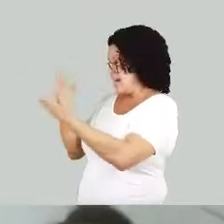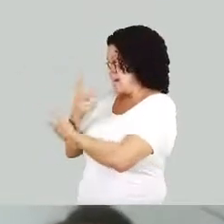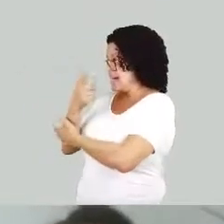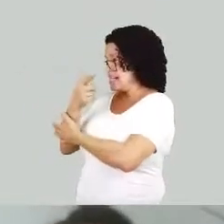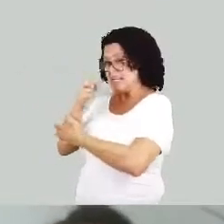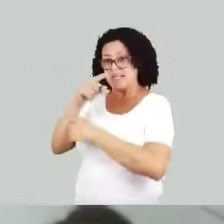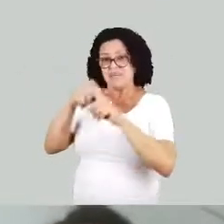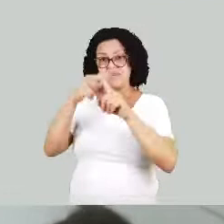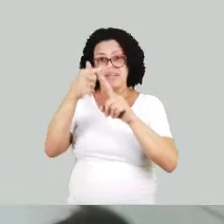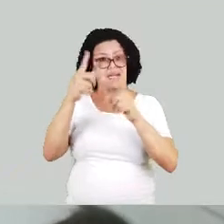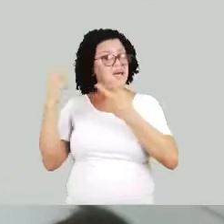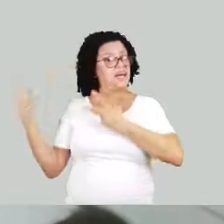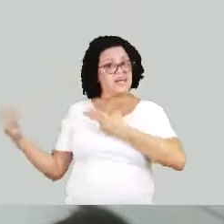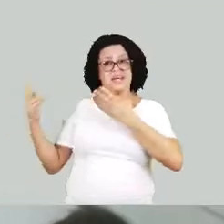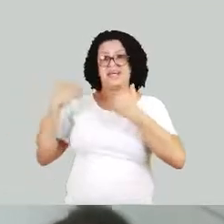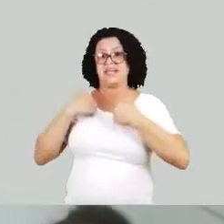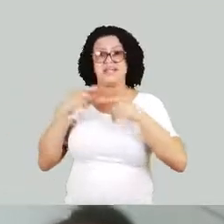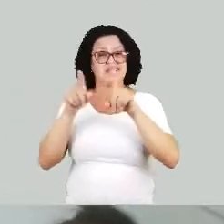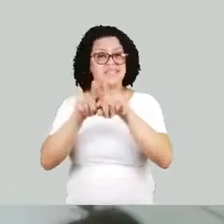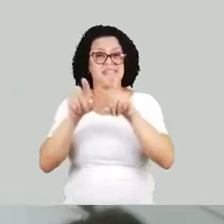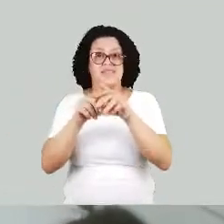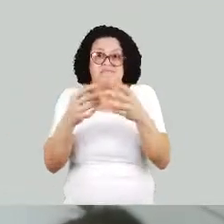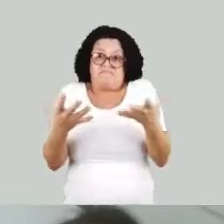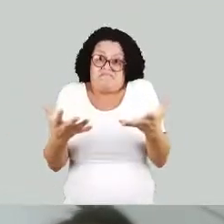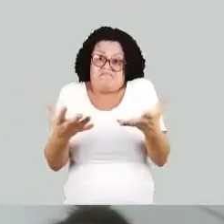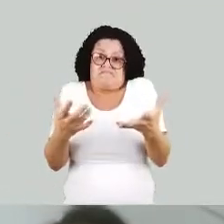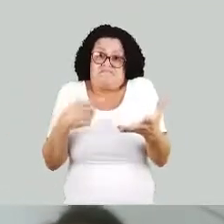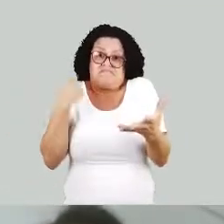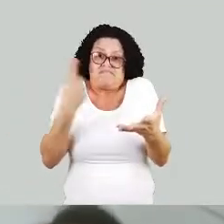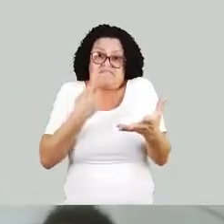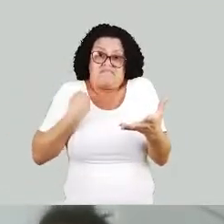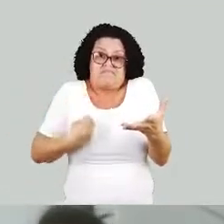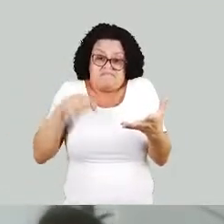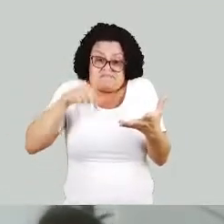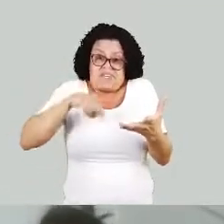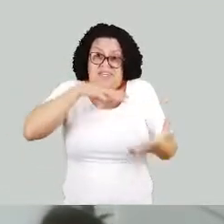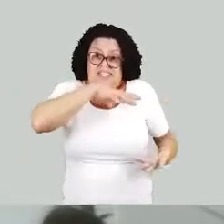vezes 7. Então, nós estamos aqui